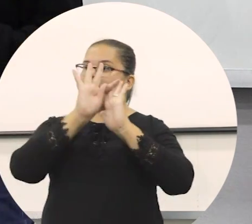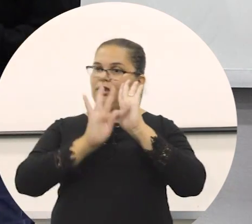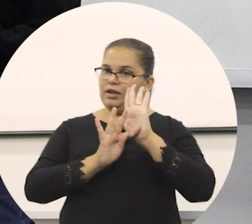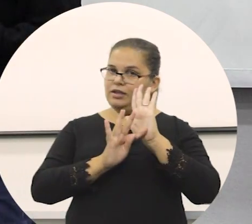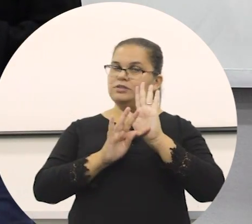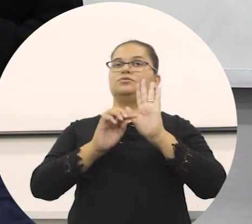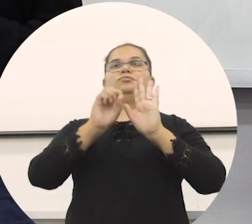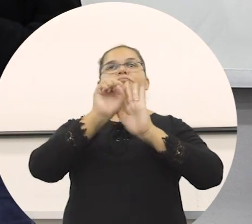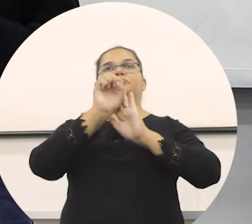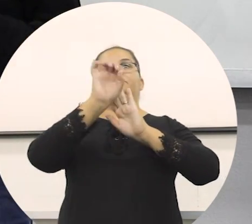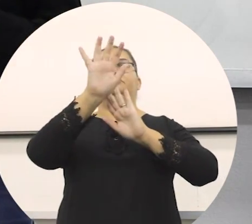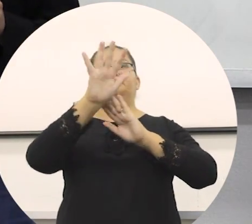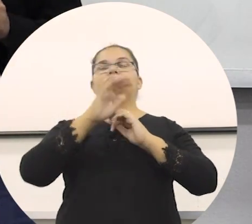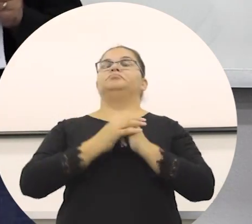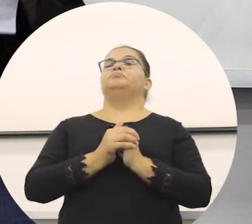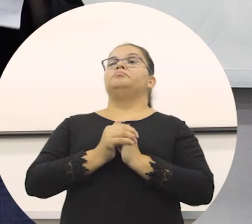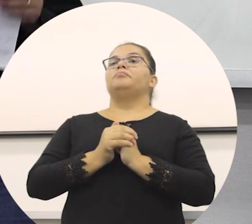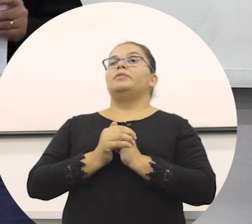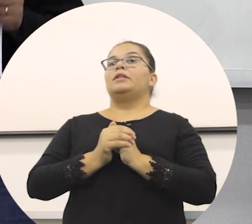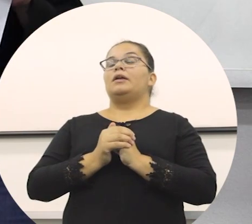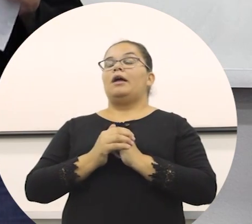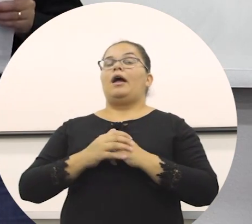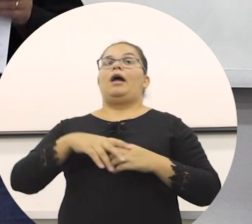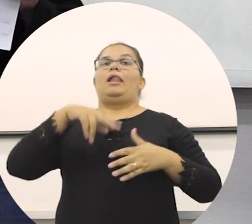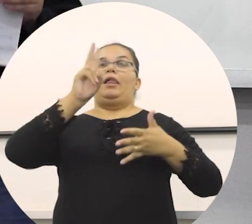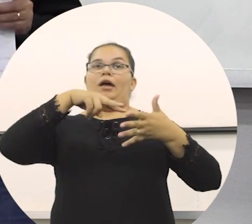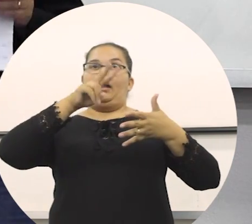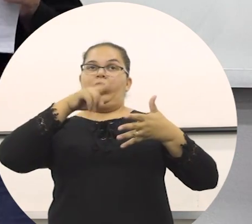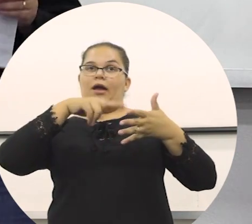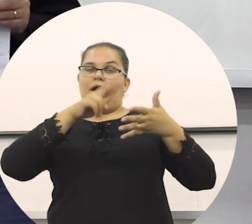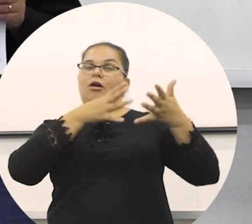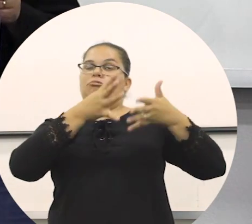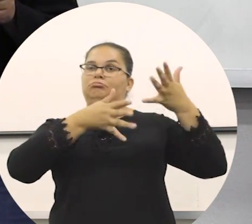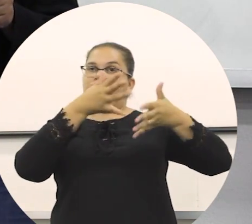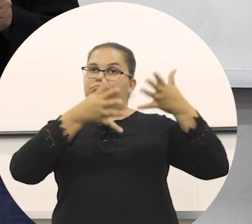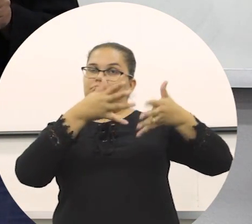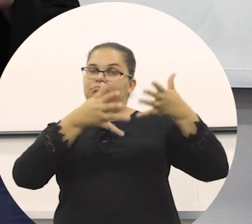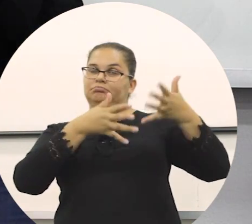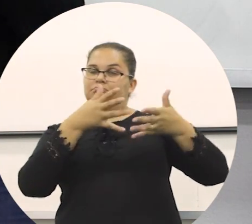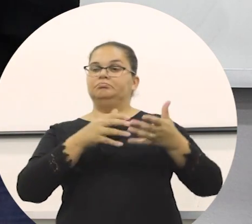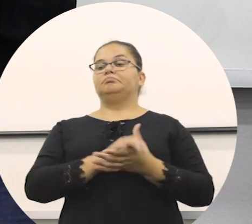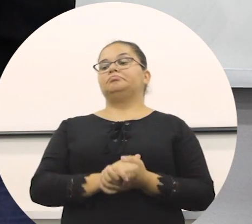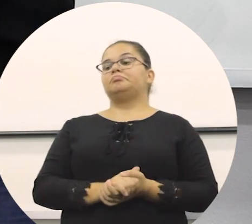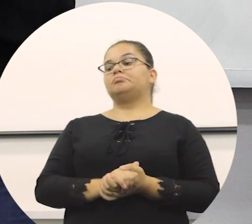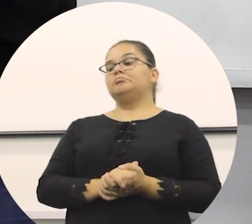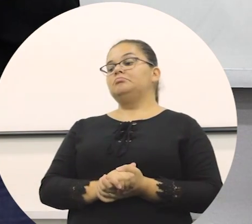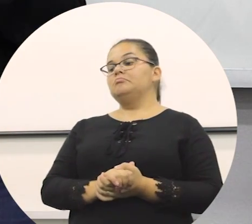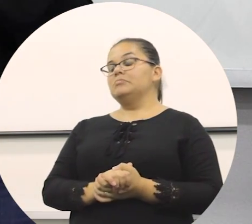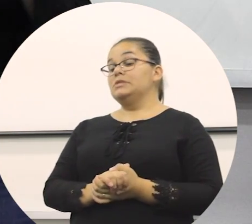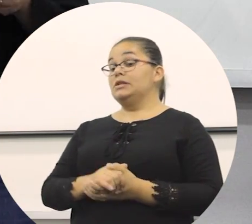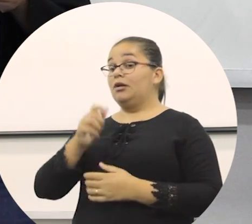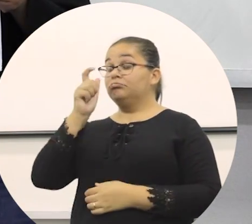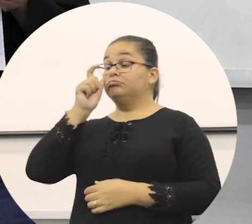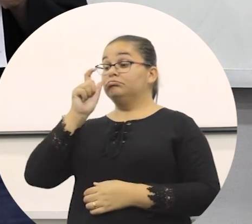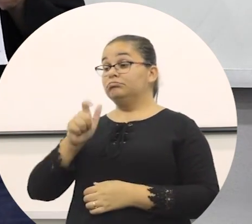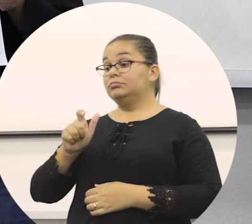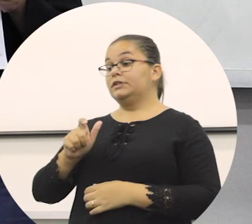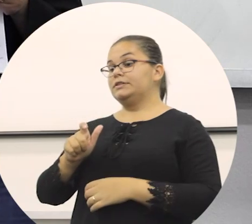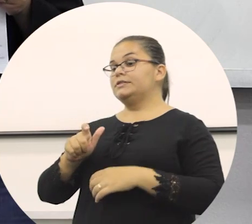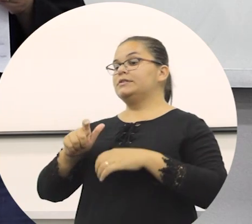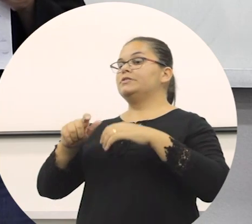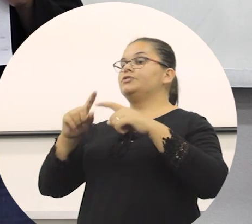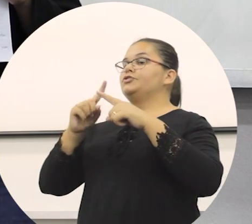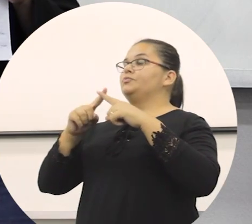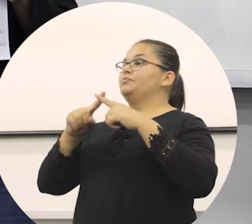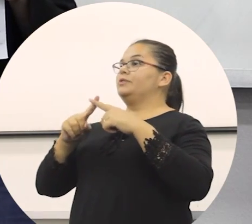pôs o texto na lousa, né? Fez a leitura do texto em língua de sinais. E aí foi muito interessante porque teve